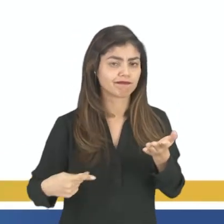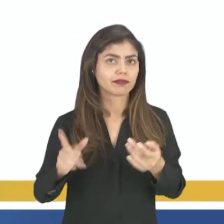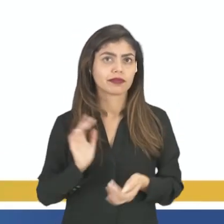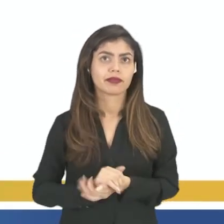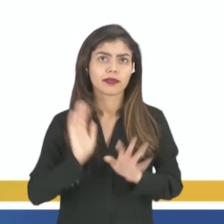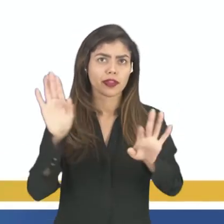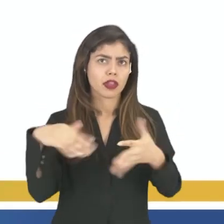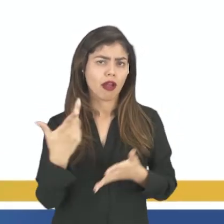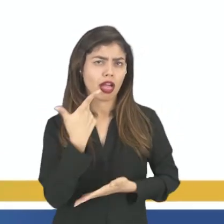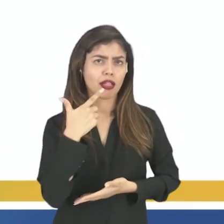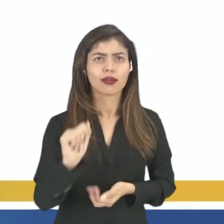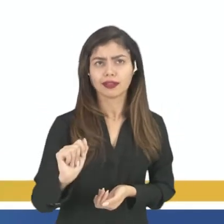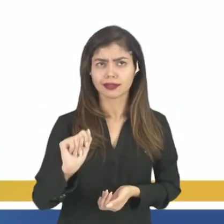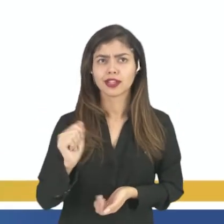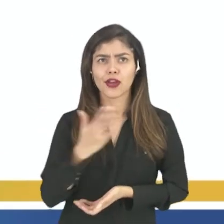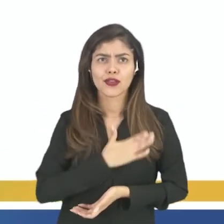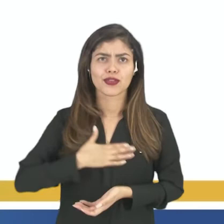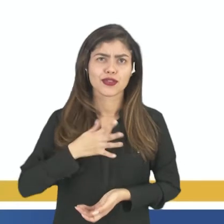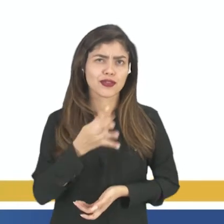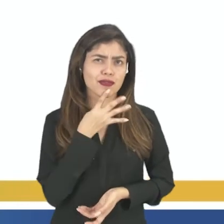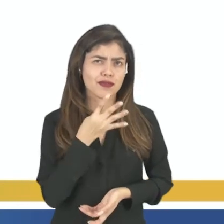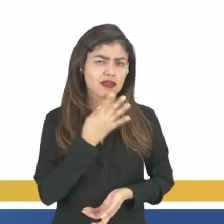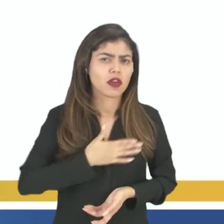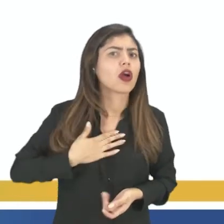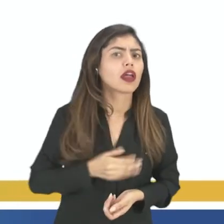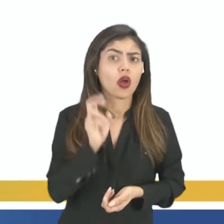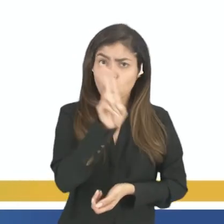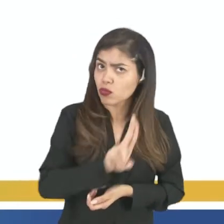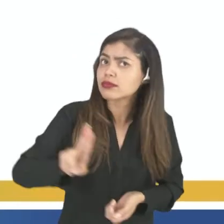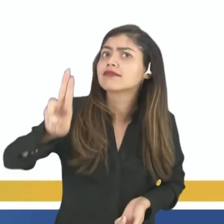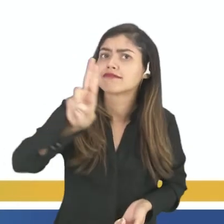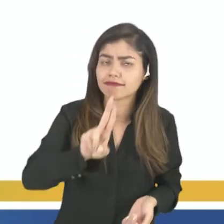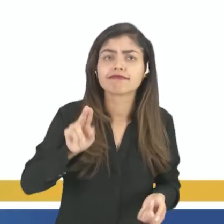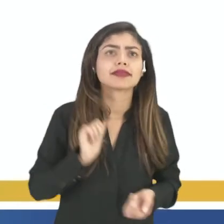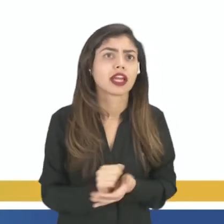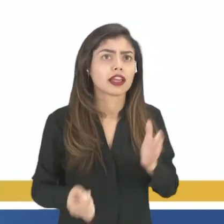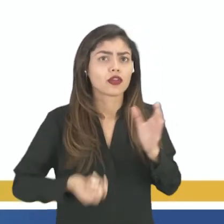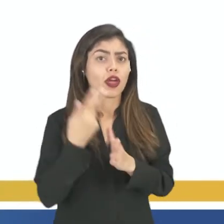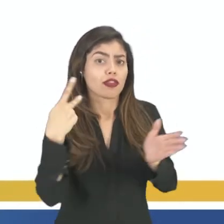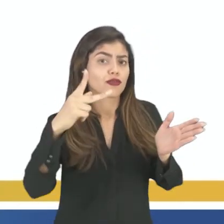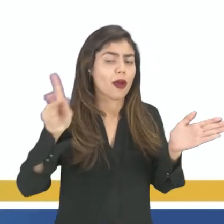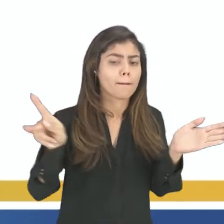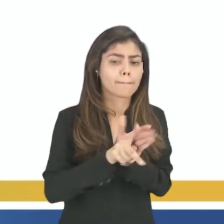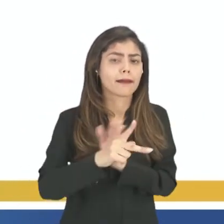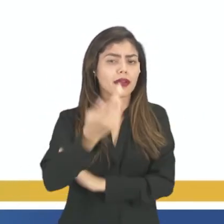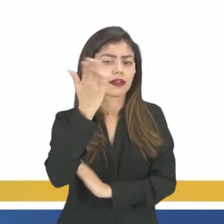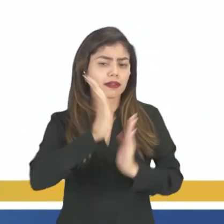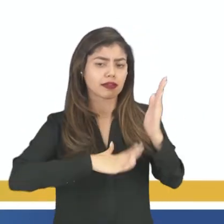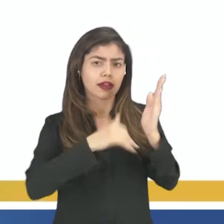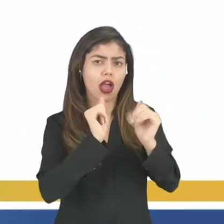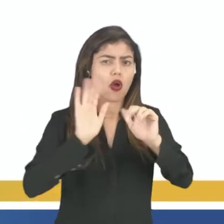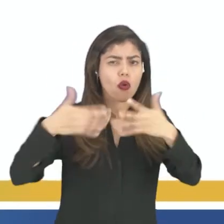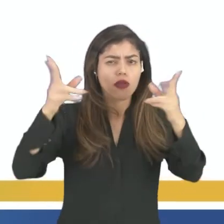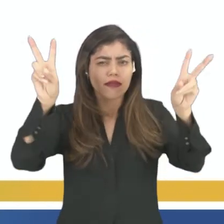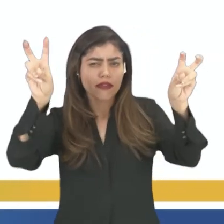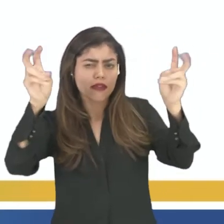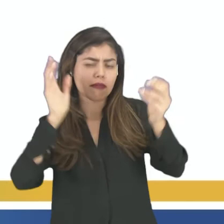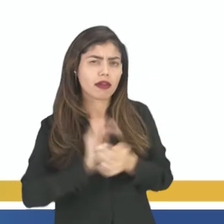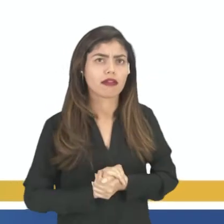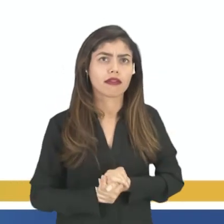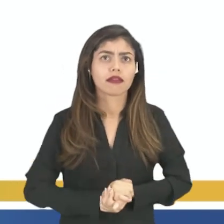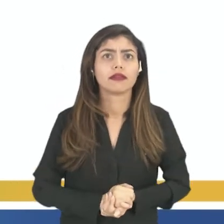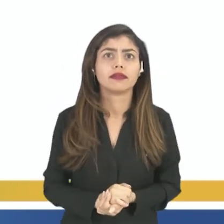Qual linguagem você gostou de conhecer e gostaria de utilizar na criação de sua obra? Qual assunto, qual